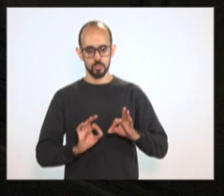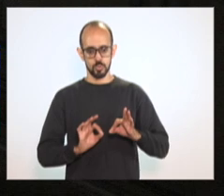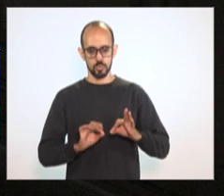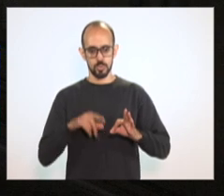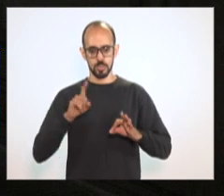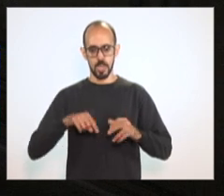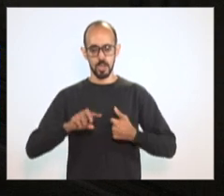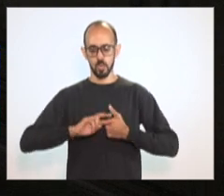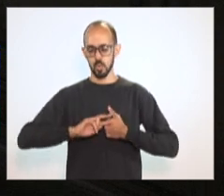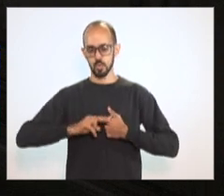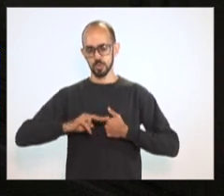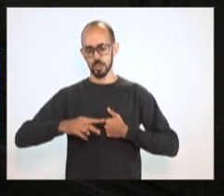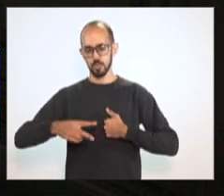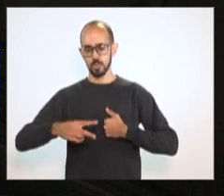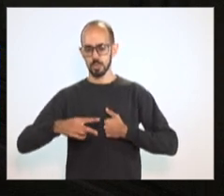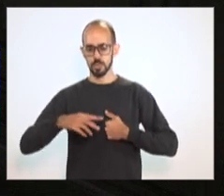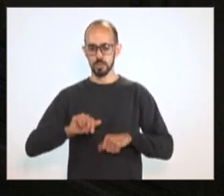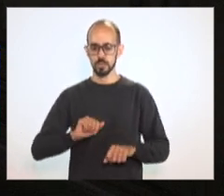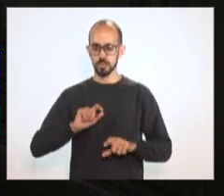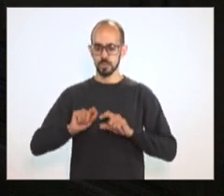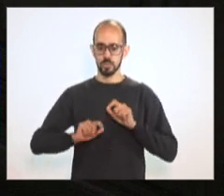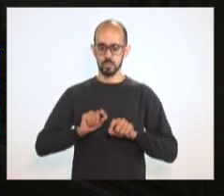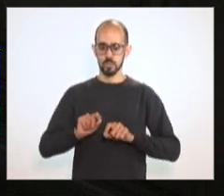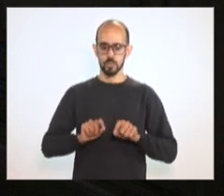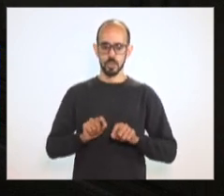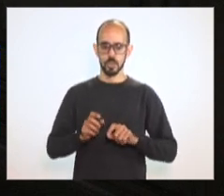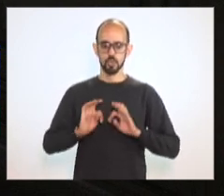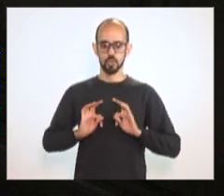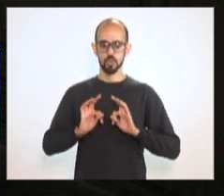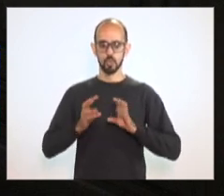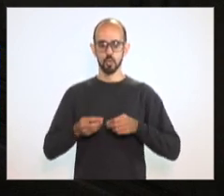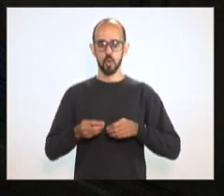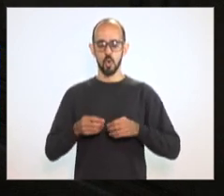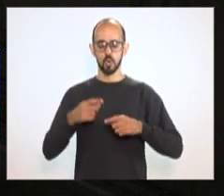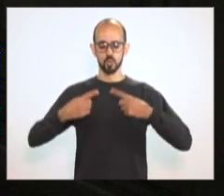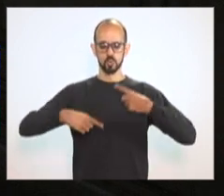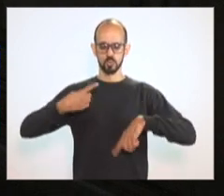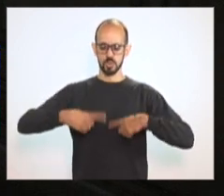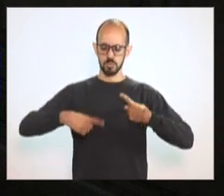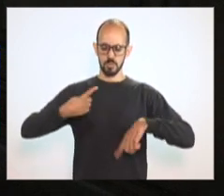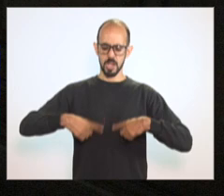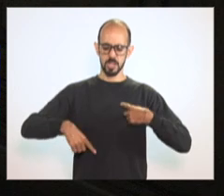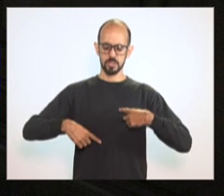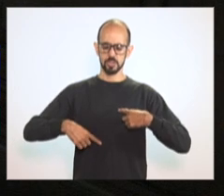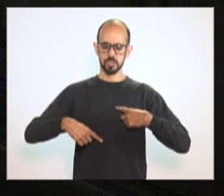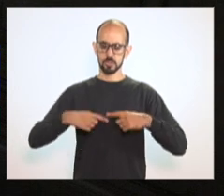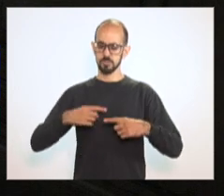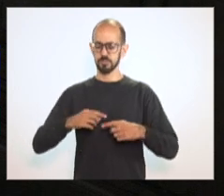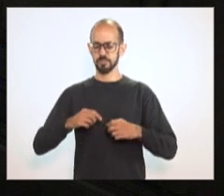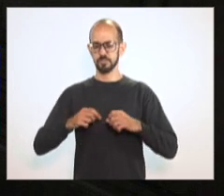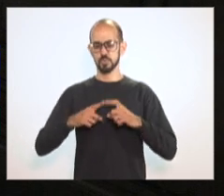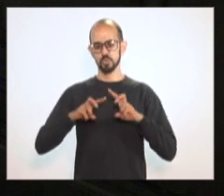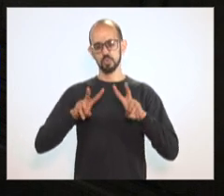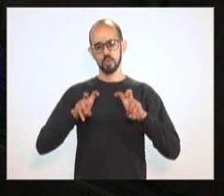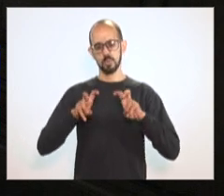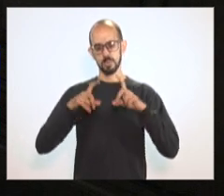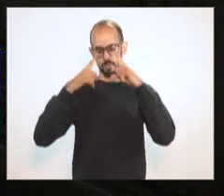fruto como já foi falado aqui de todo um debate sobre violência